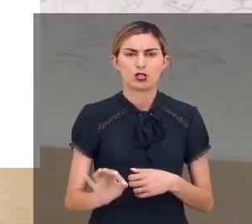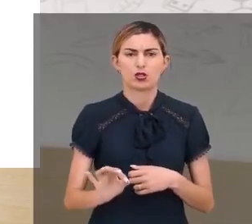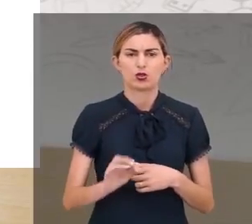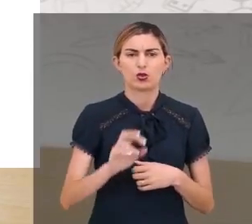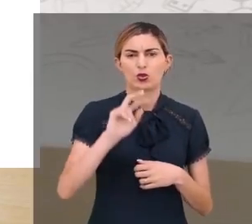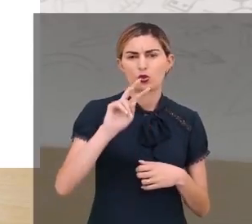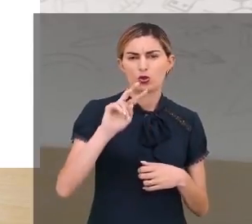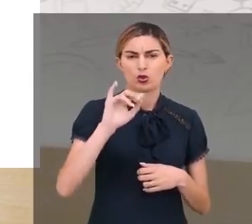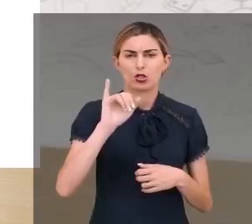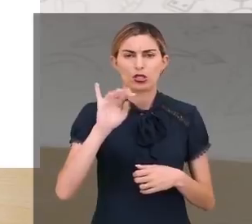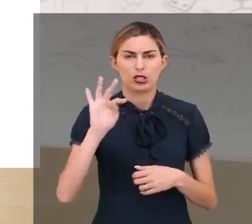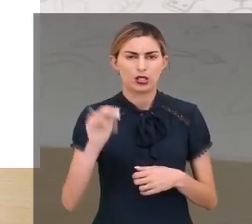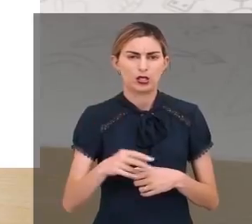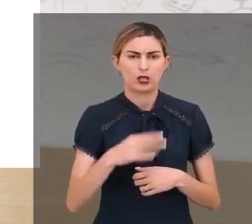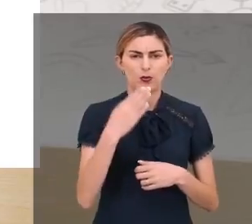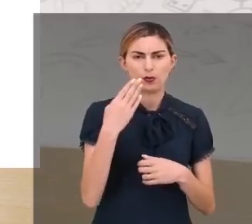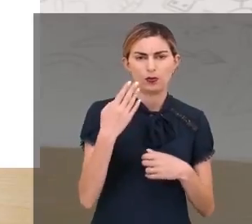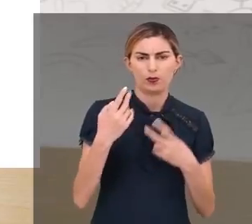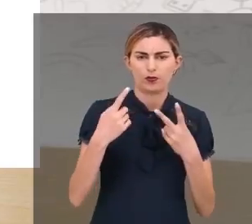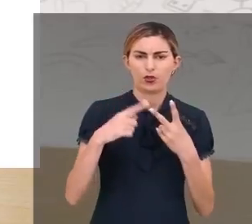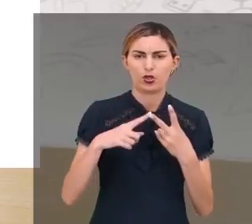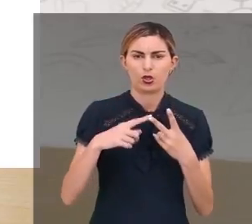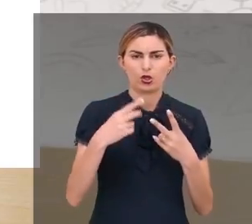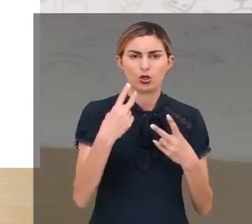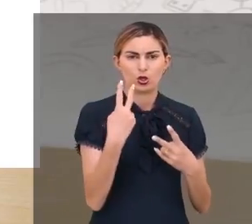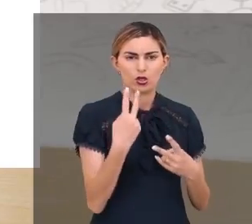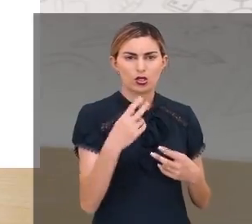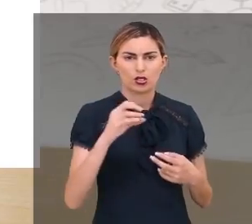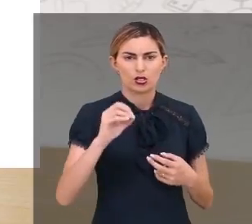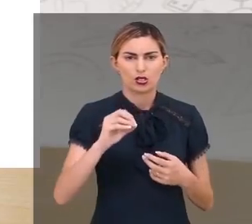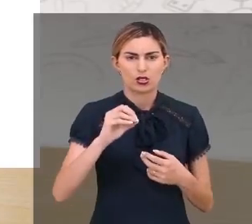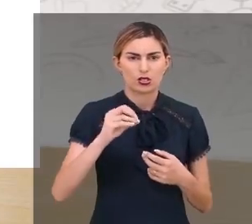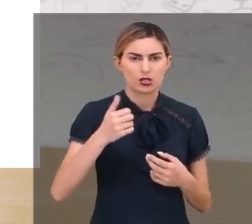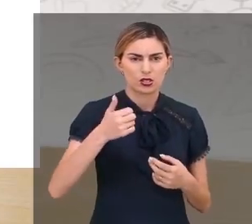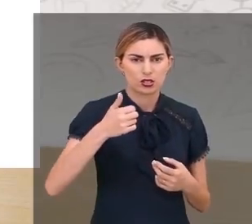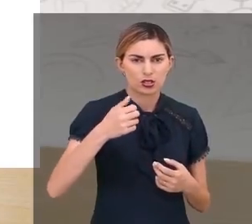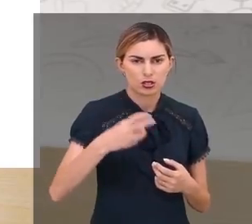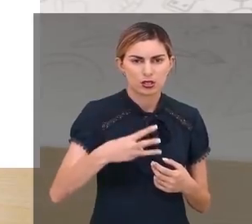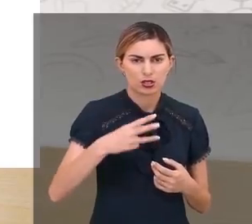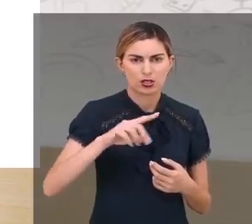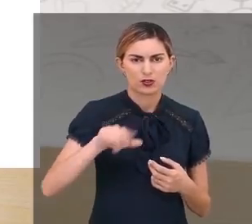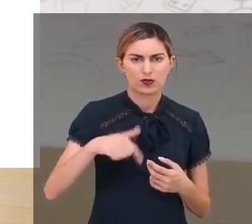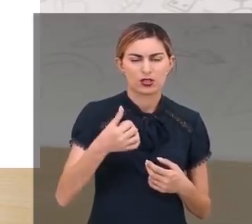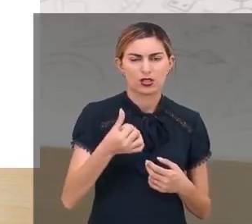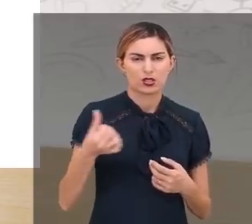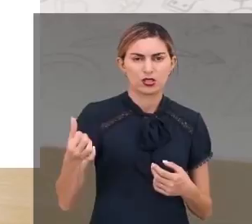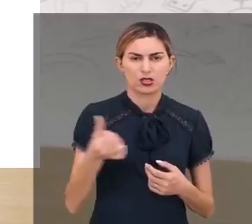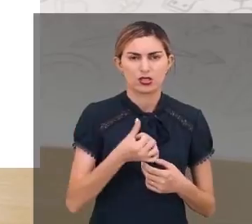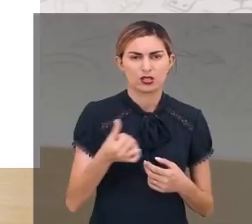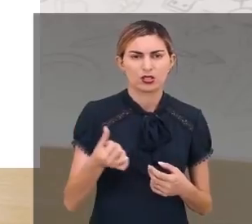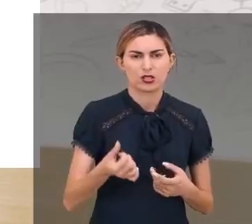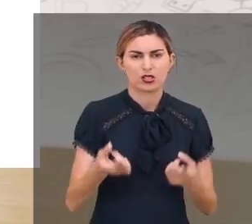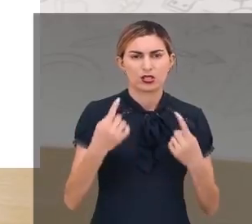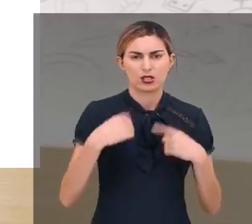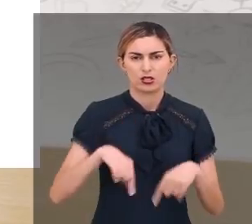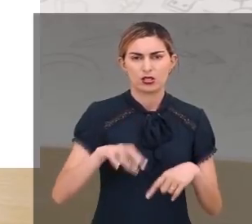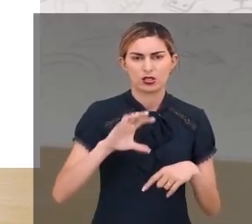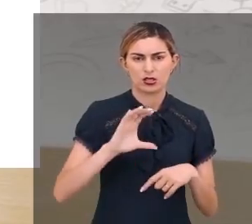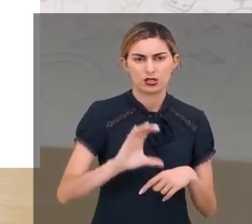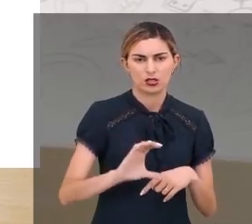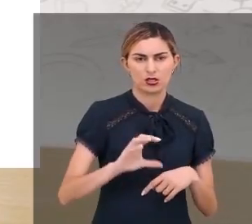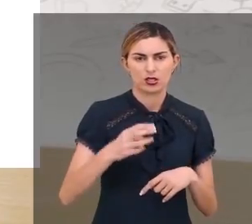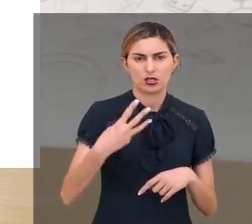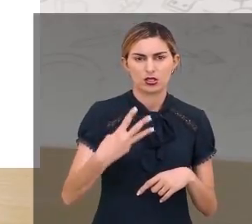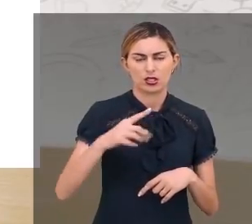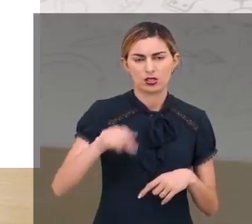85,57% do controle, os itens de curva B 10,66%, 63% de controle, e por fim os itens de